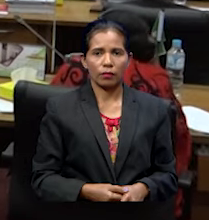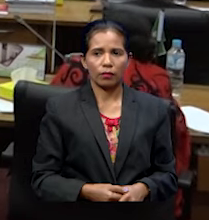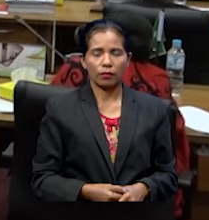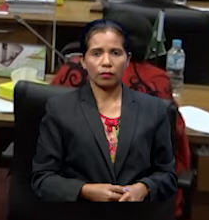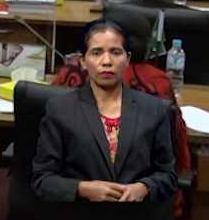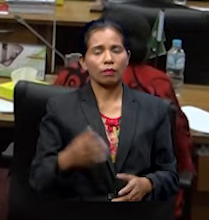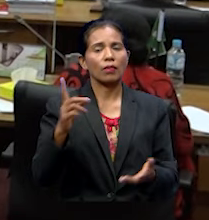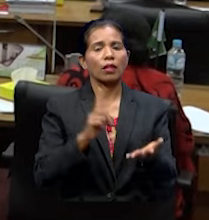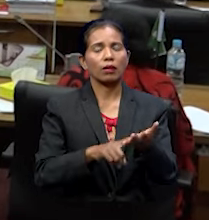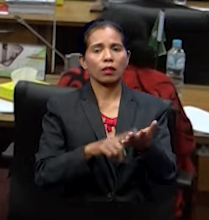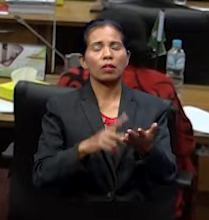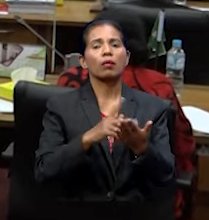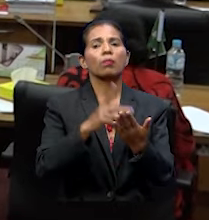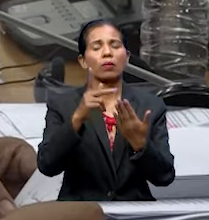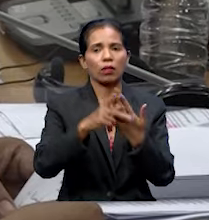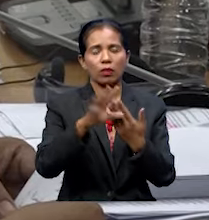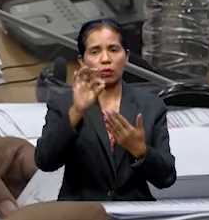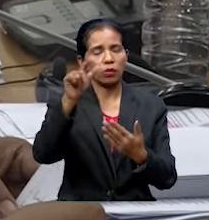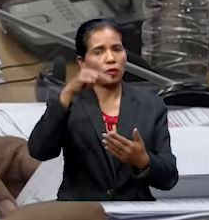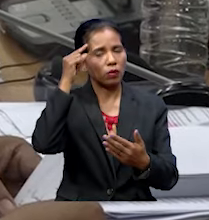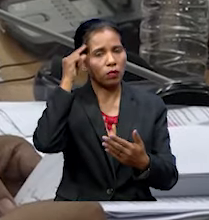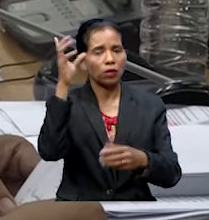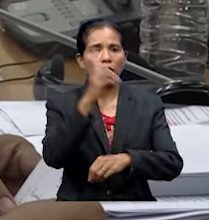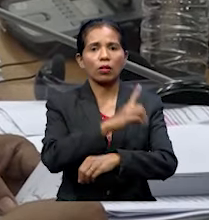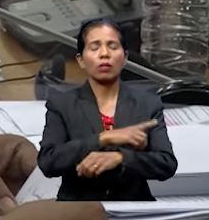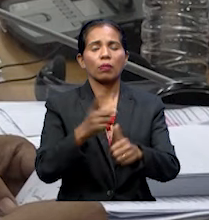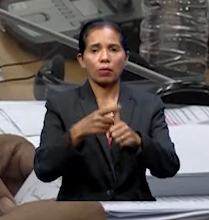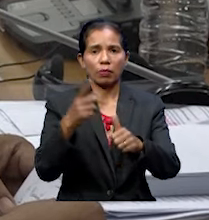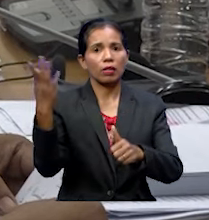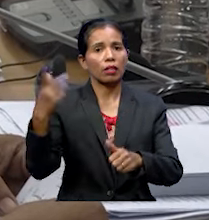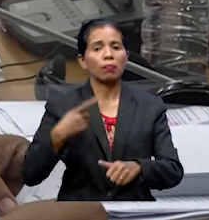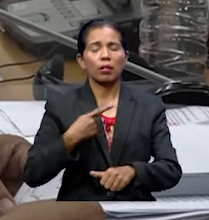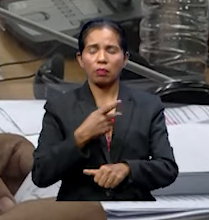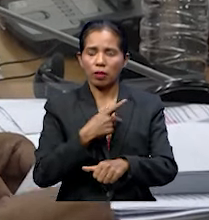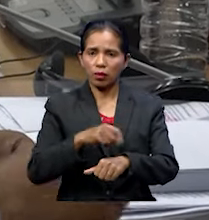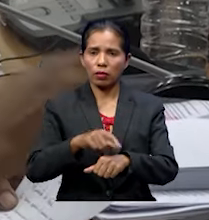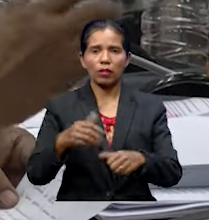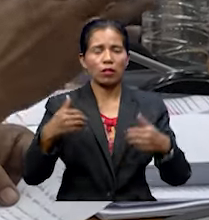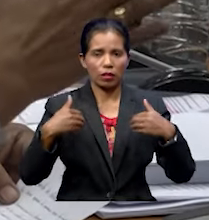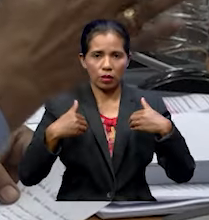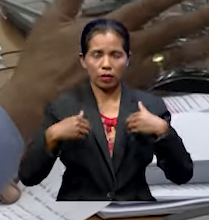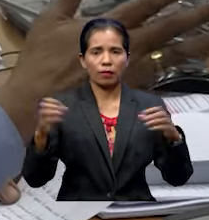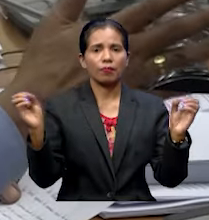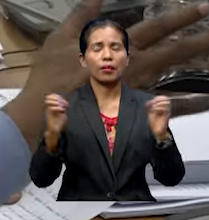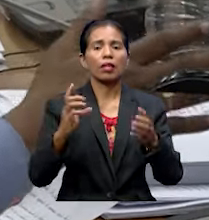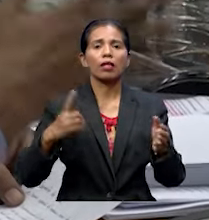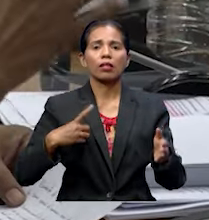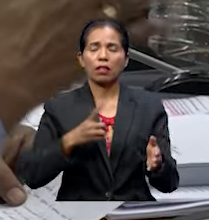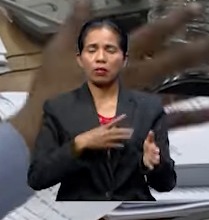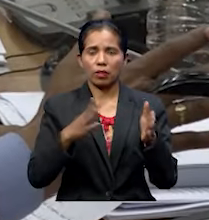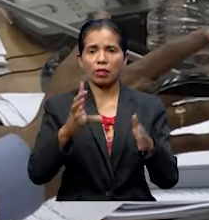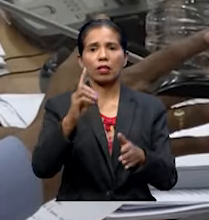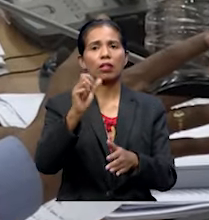Ia debate programa no governo constitucional, Loron da Hulu, e o Parlamento Nacional, moço desentendimento entre deputado David